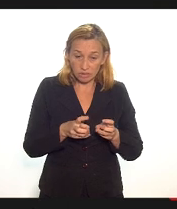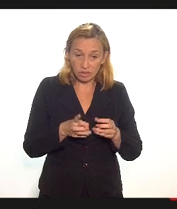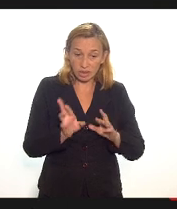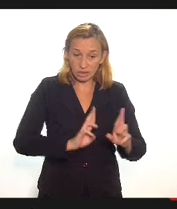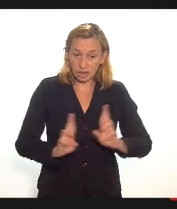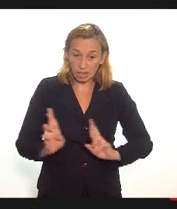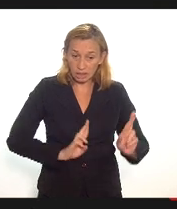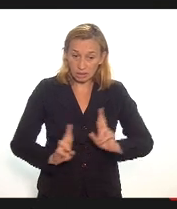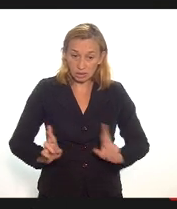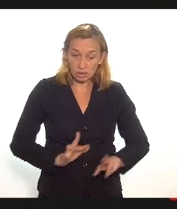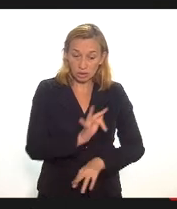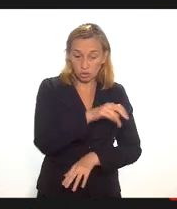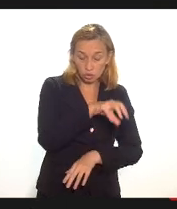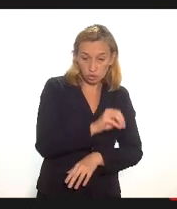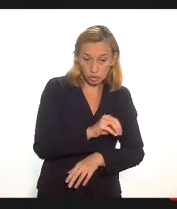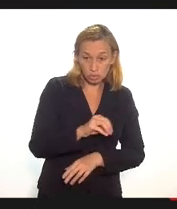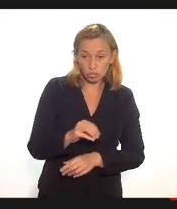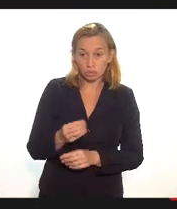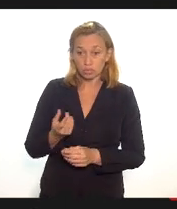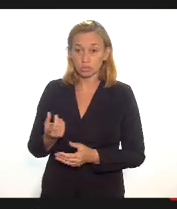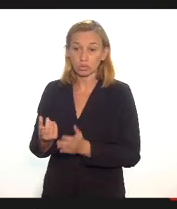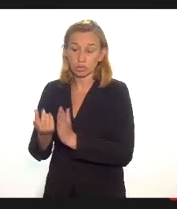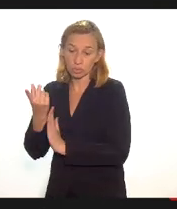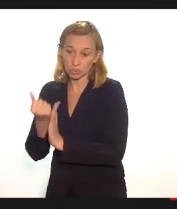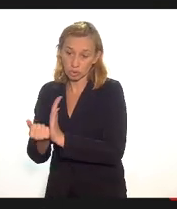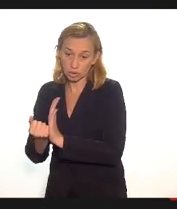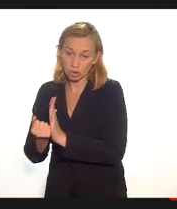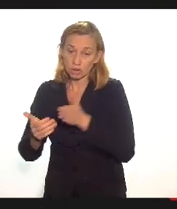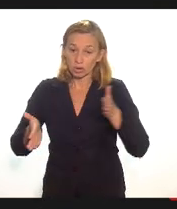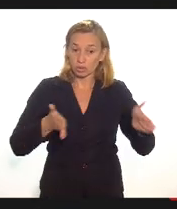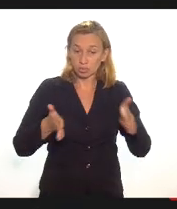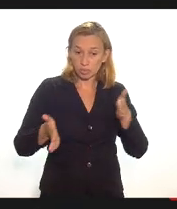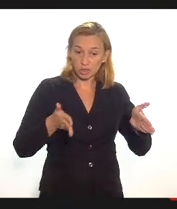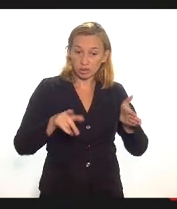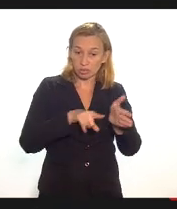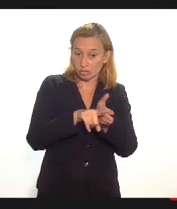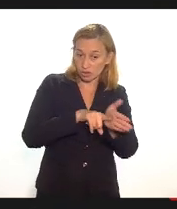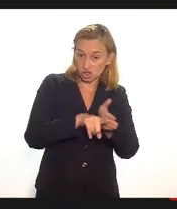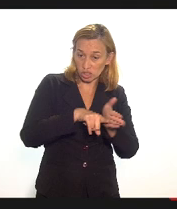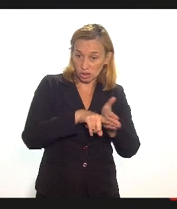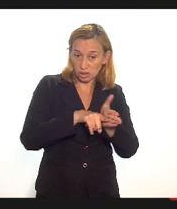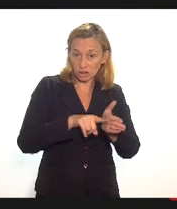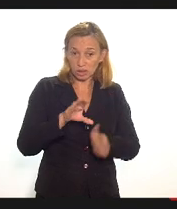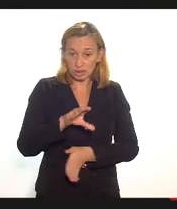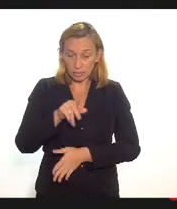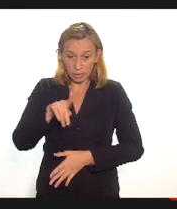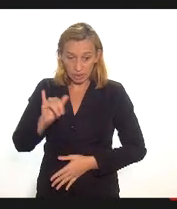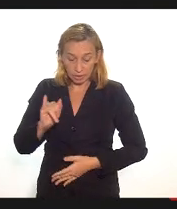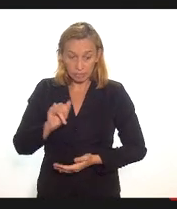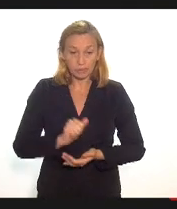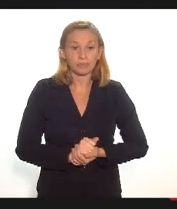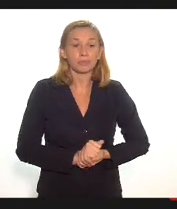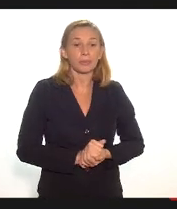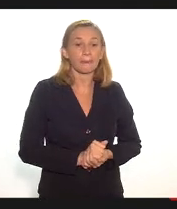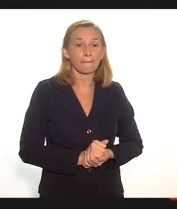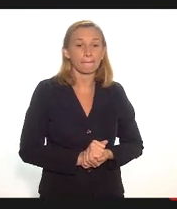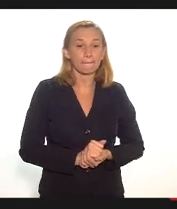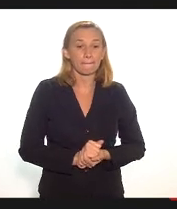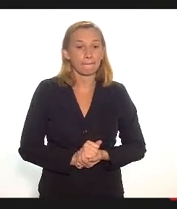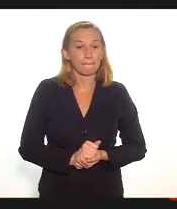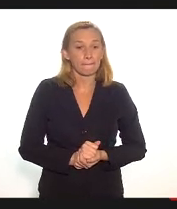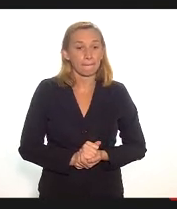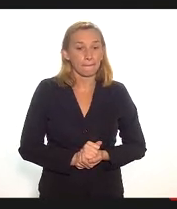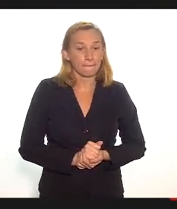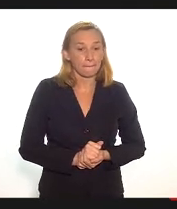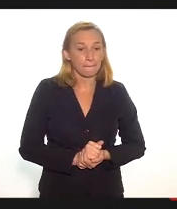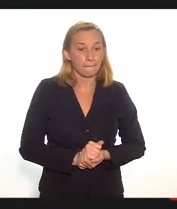do físico com o orçamentário no período de investigação dessa CPI. No caso